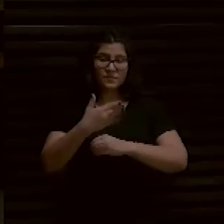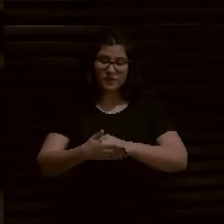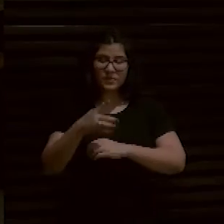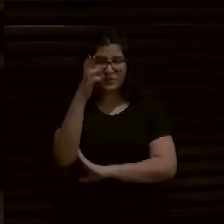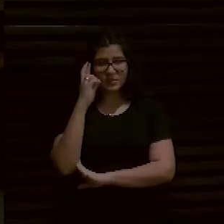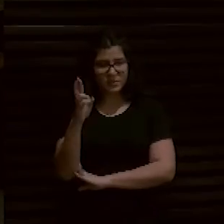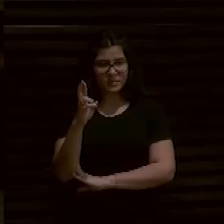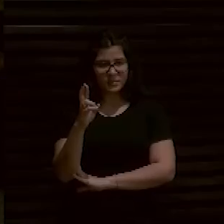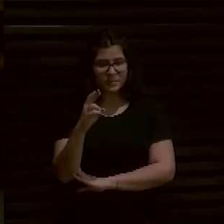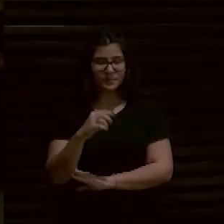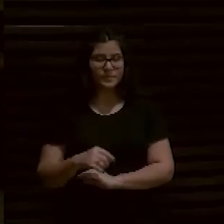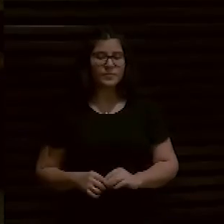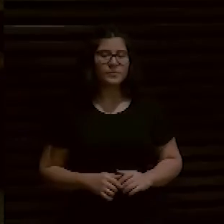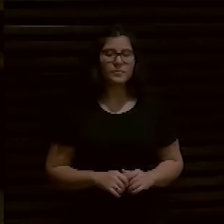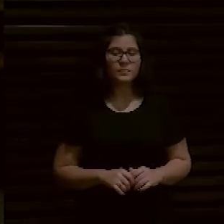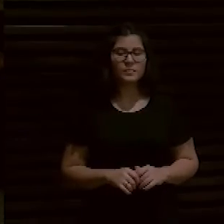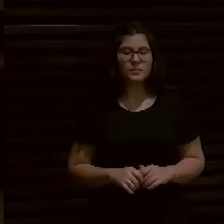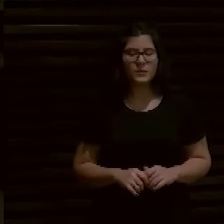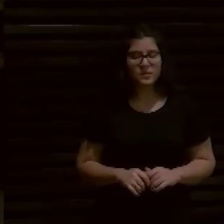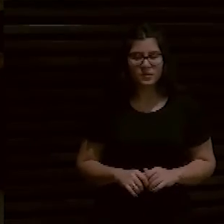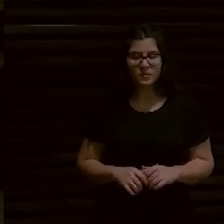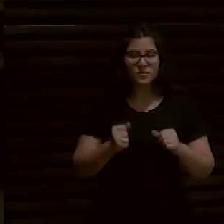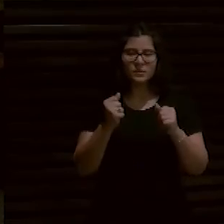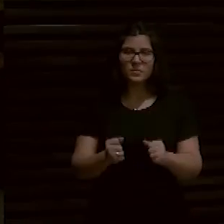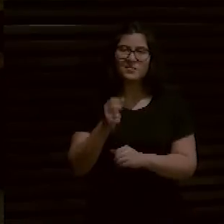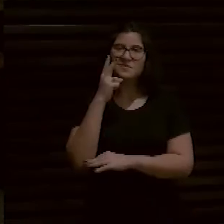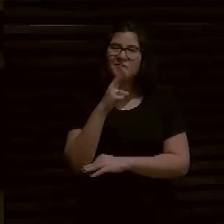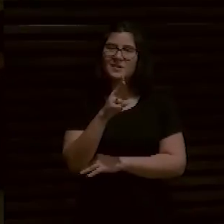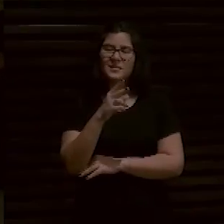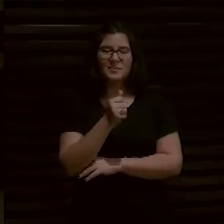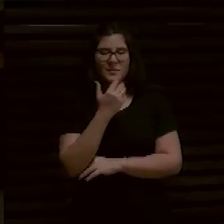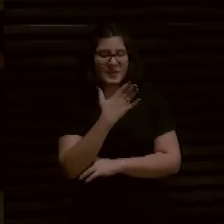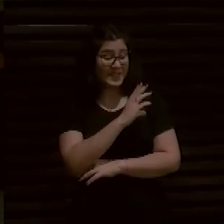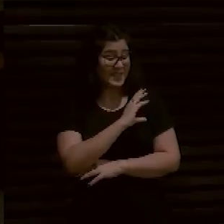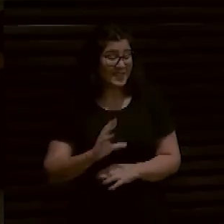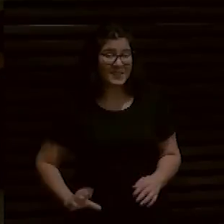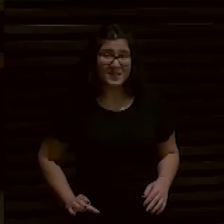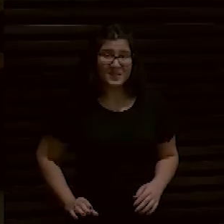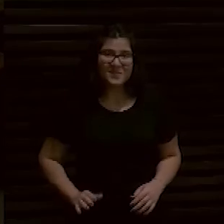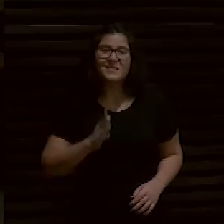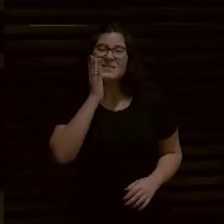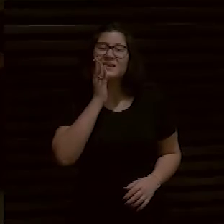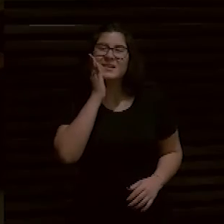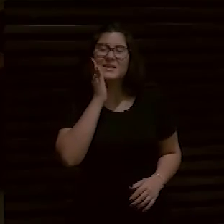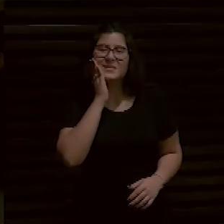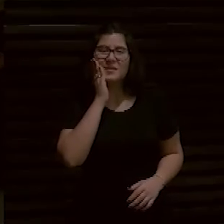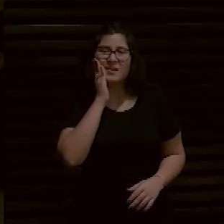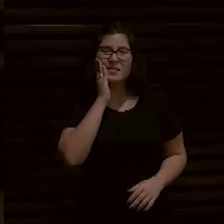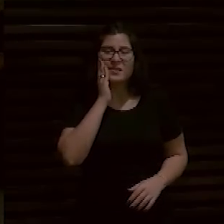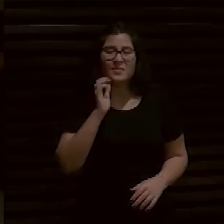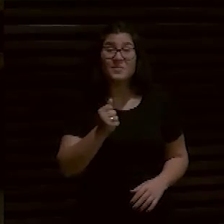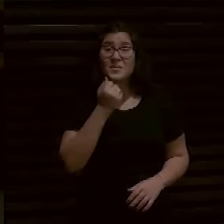Senhor, poderá ver o bem. Cristo. Queridos, há uma